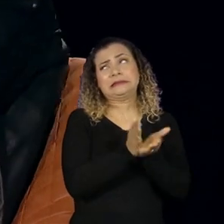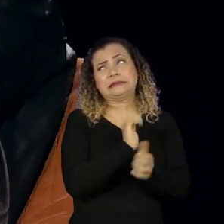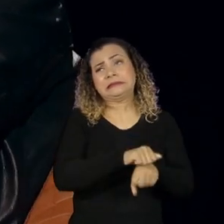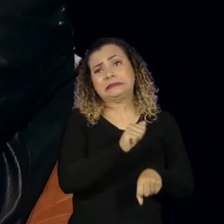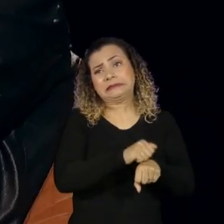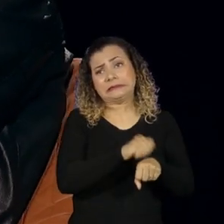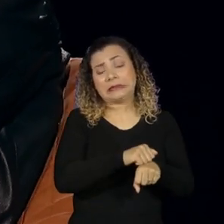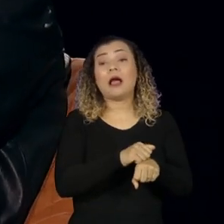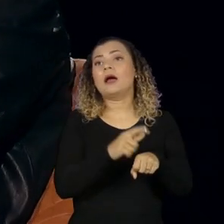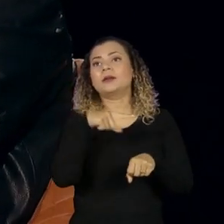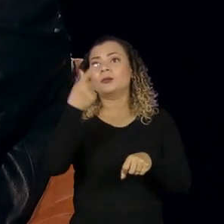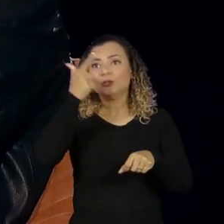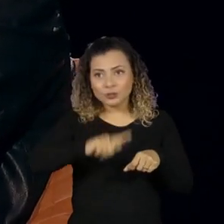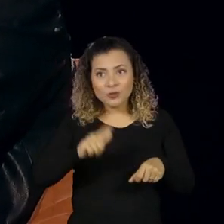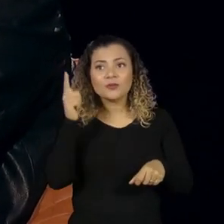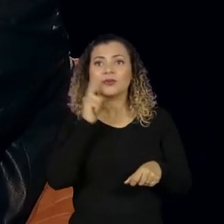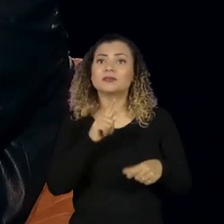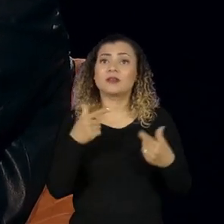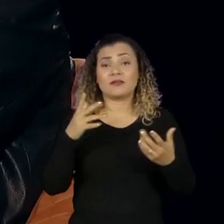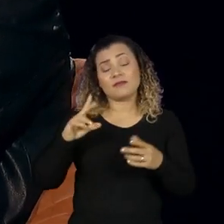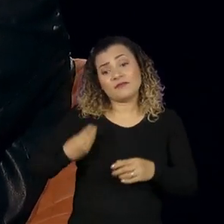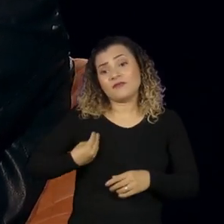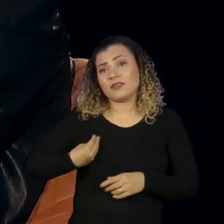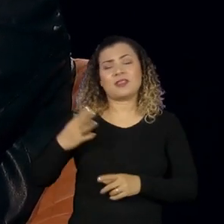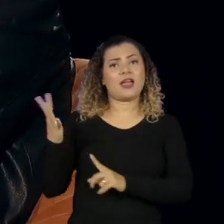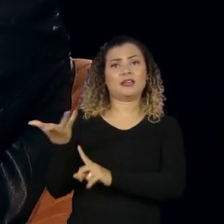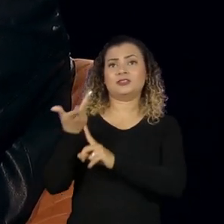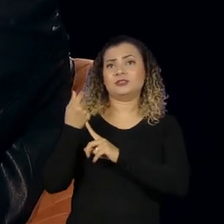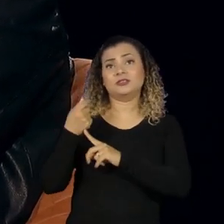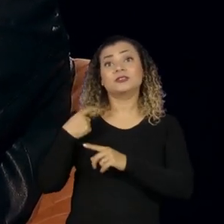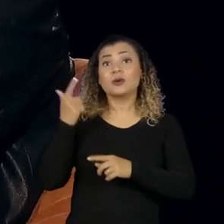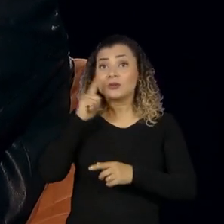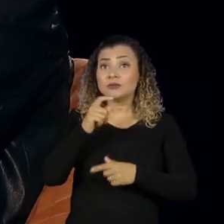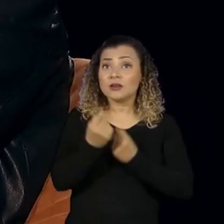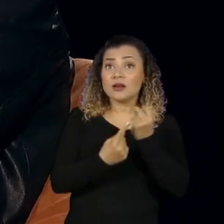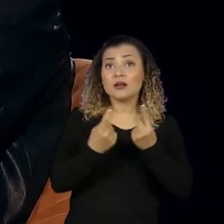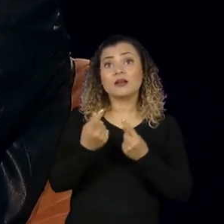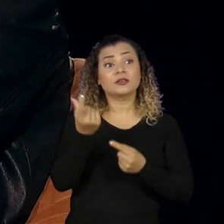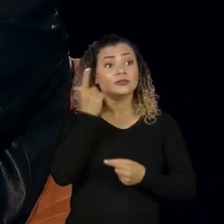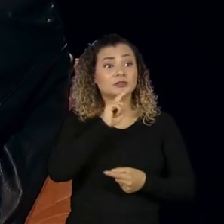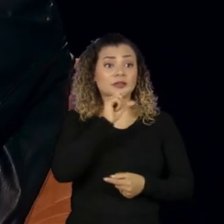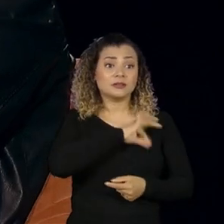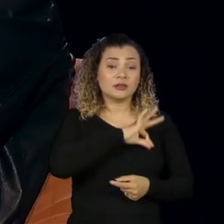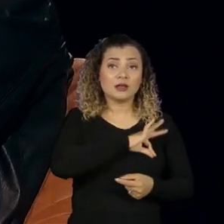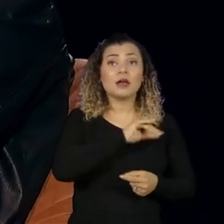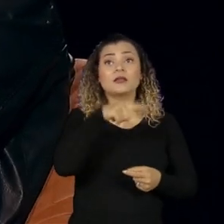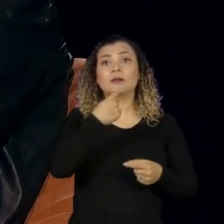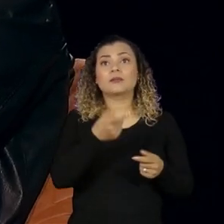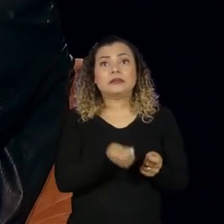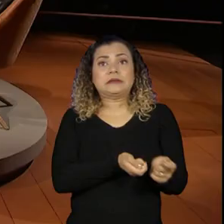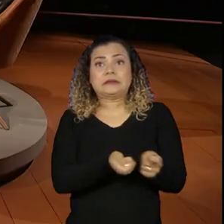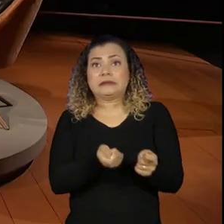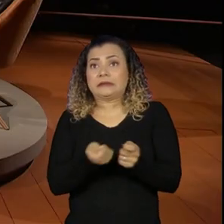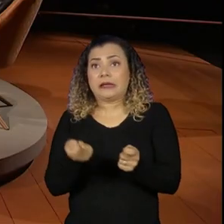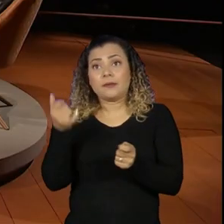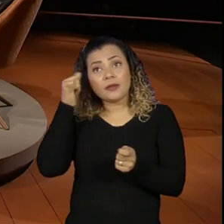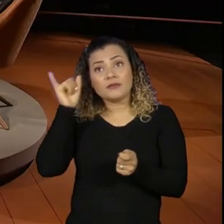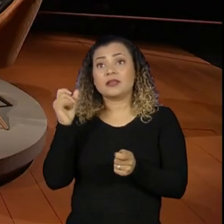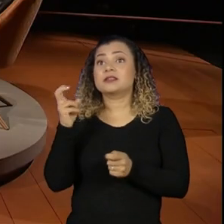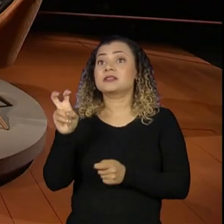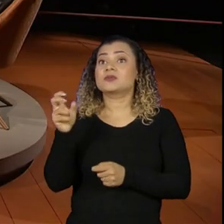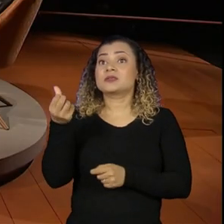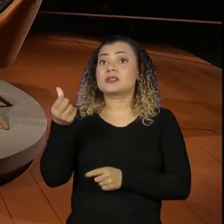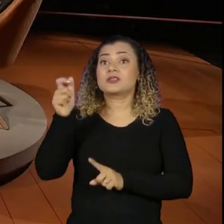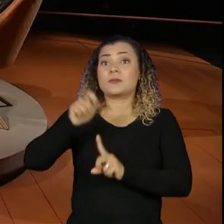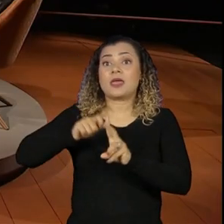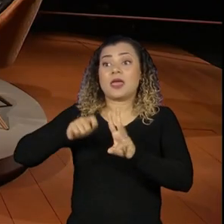uma outra época, como vida de artista é assim, né? Uhum. De vez em quando você ganha uma graninha, né? E você vive, depois tem que segurar para ficar os 5, 6 meses,